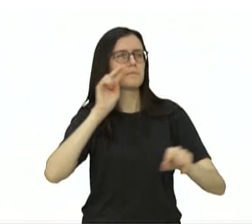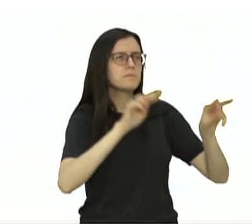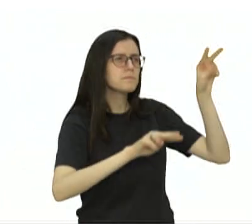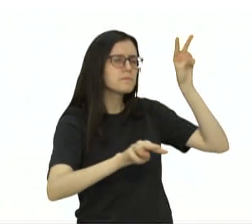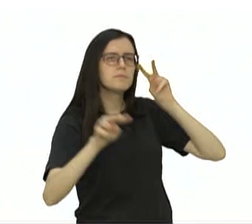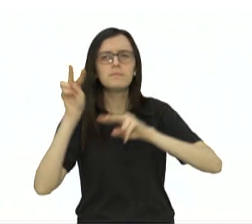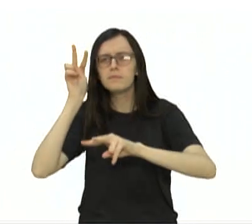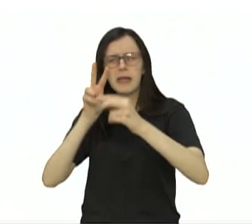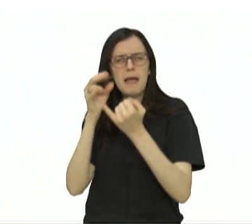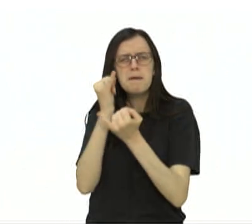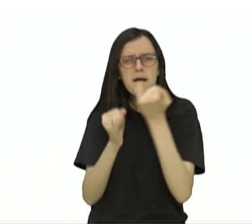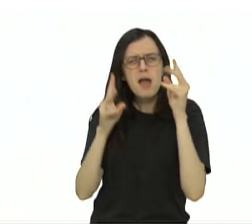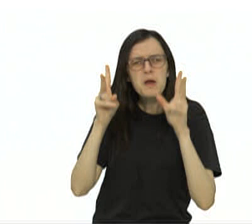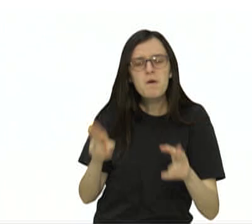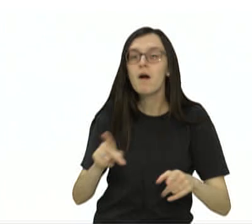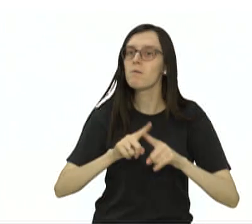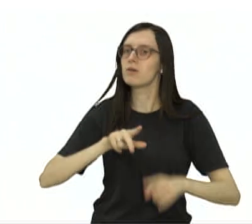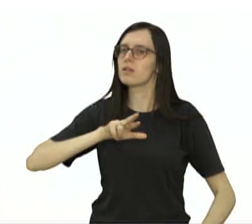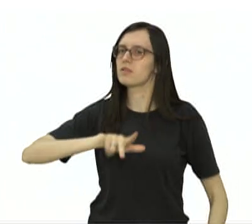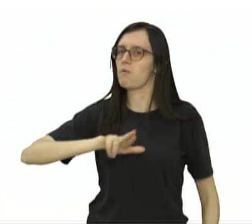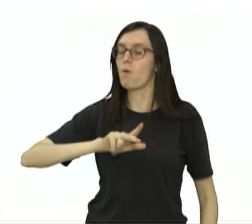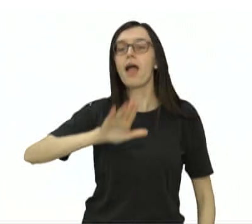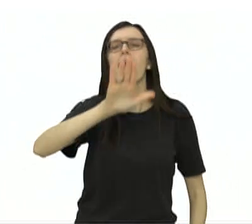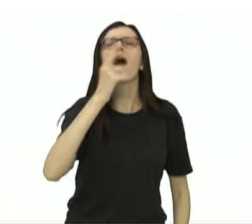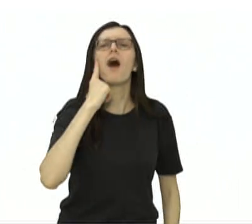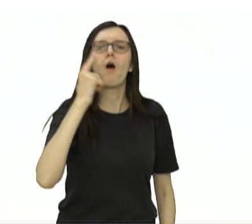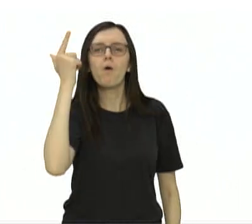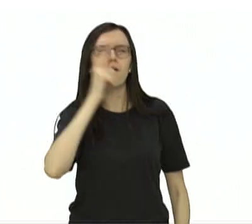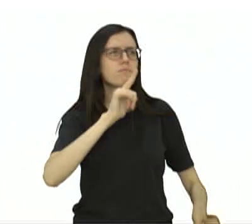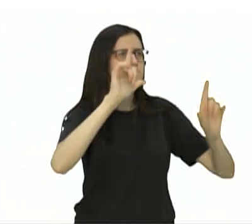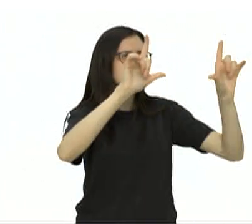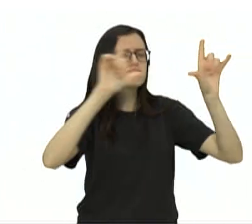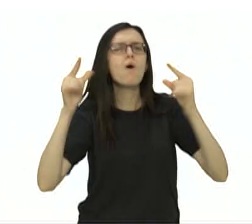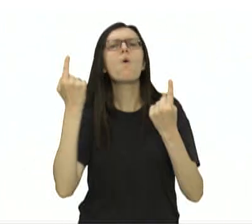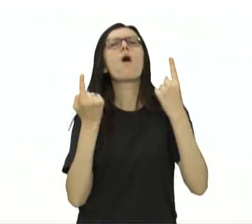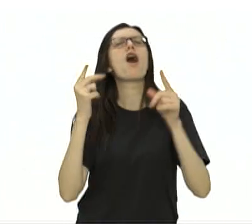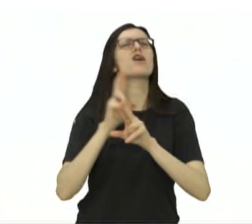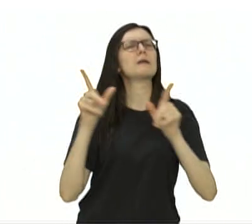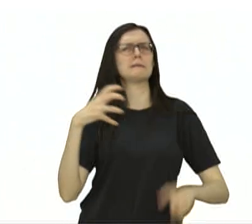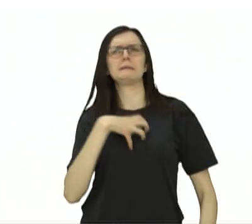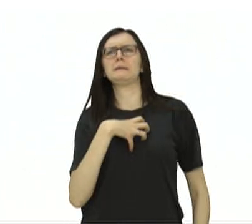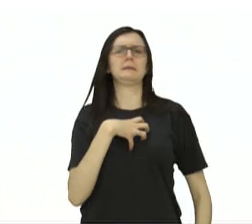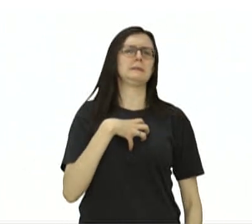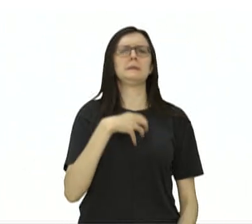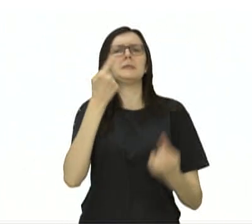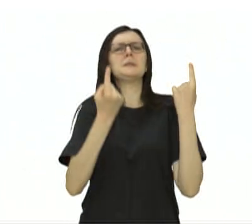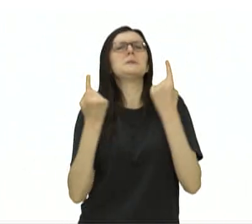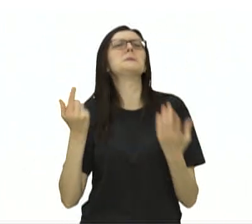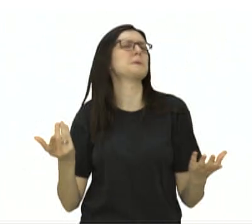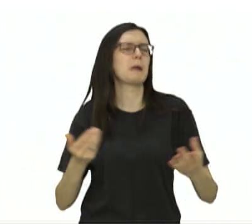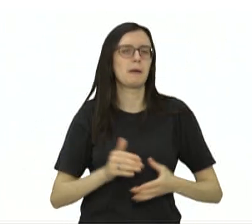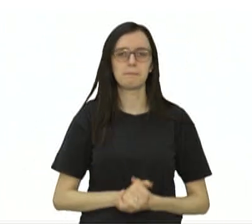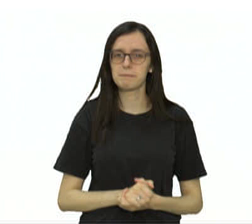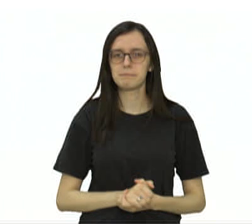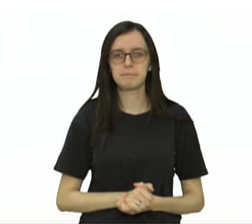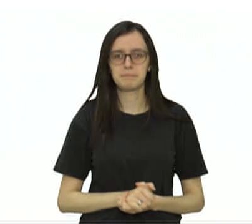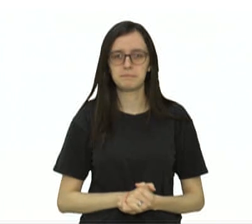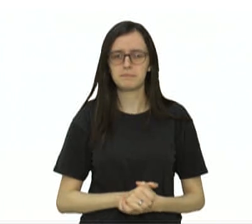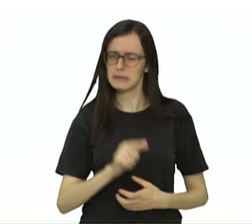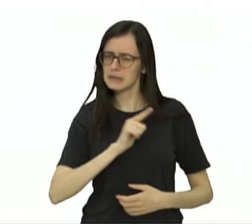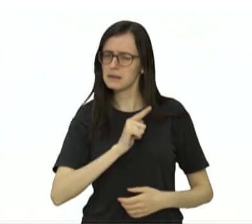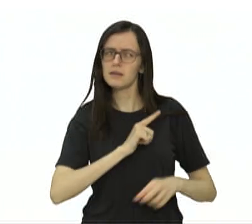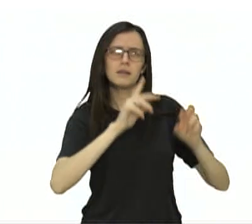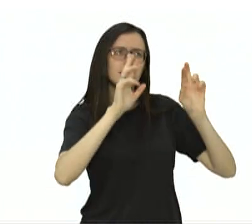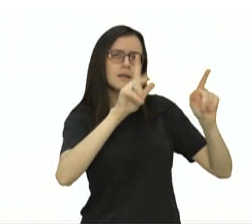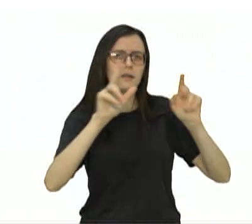mapas. Parecem iguais, mas não são. Vocês conseguem visualizar qual é a diferença entre esses 2 mapas? A